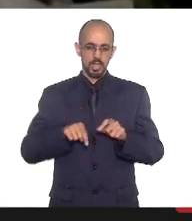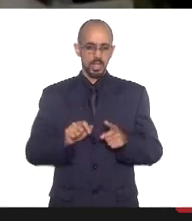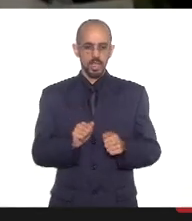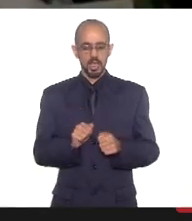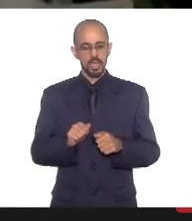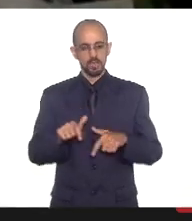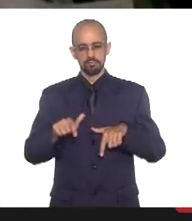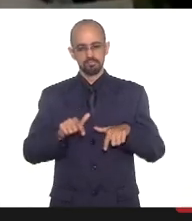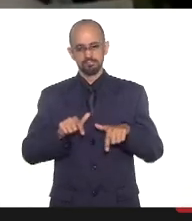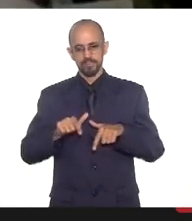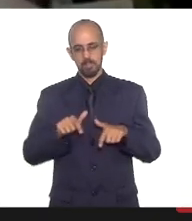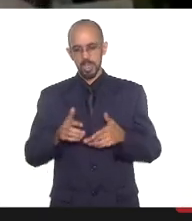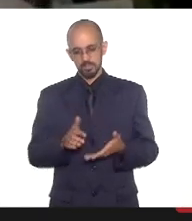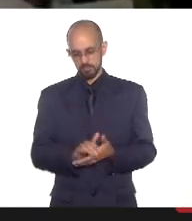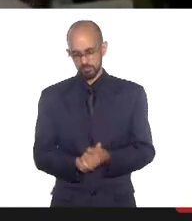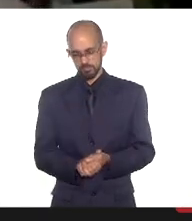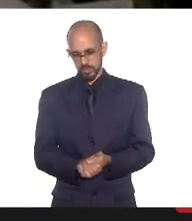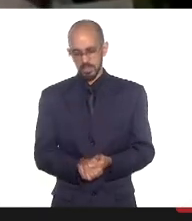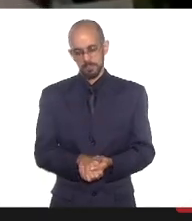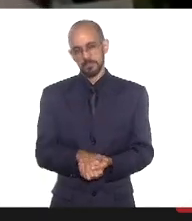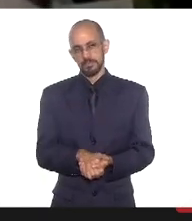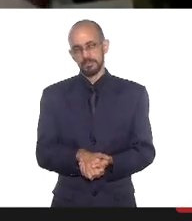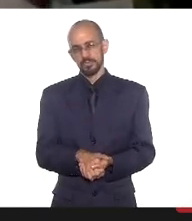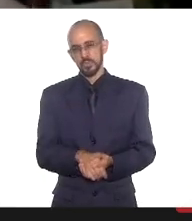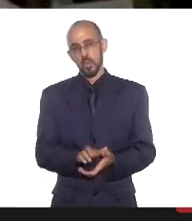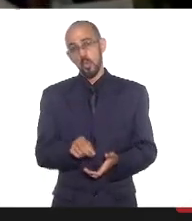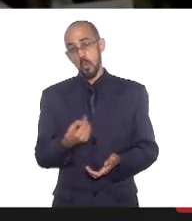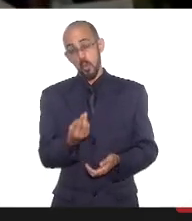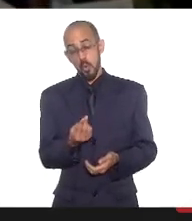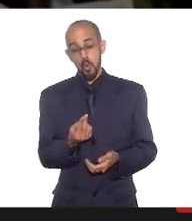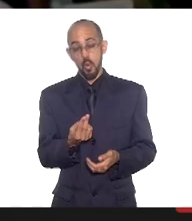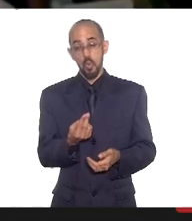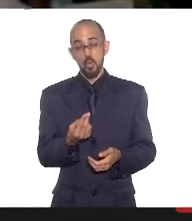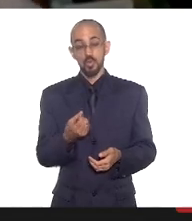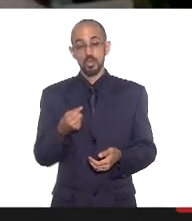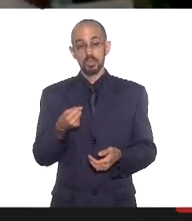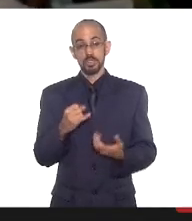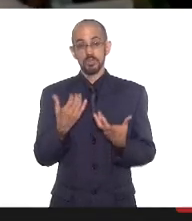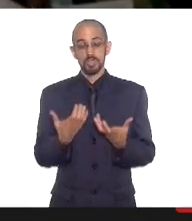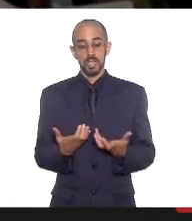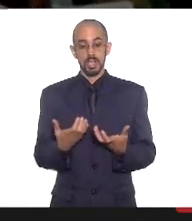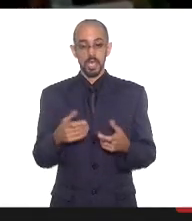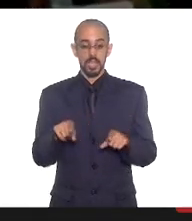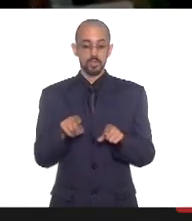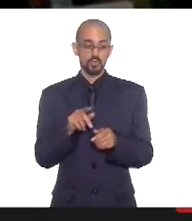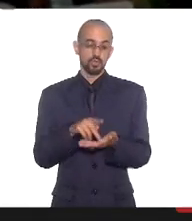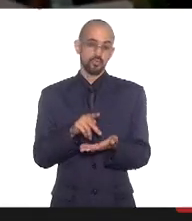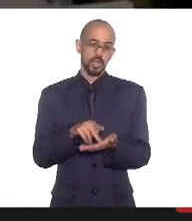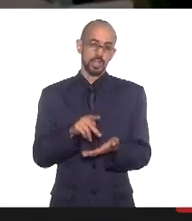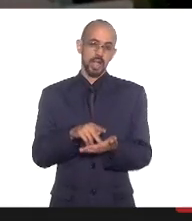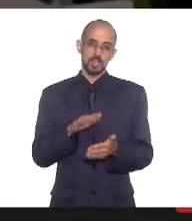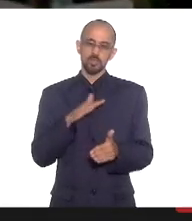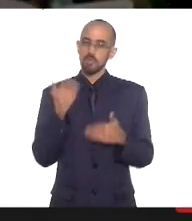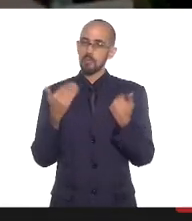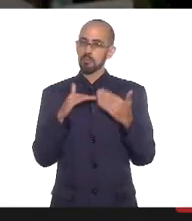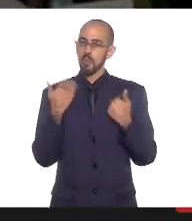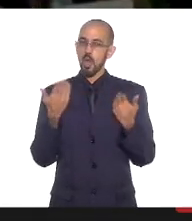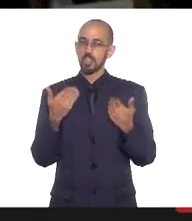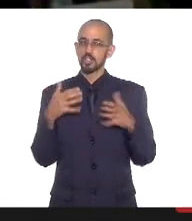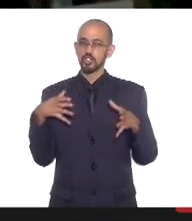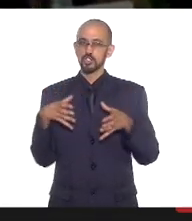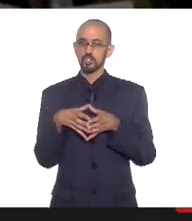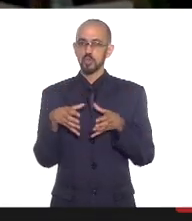economia desse país né A não ser que você é quem realmente promover um genocídio coletivo aí já é uma